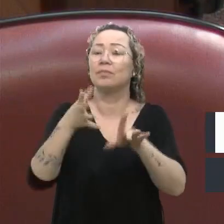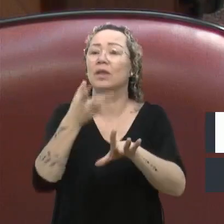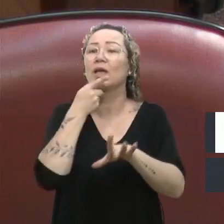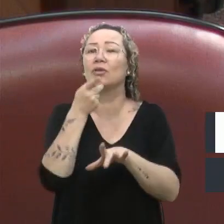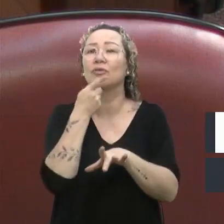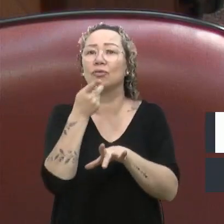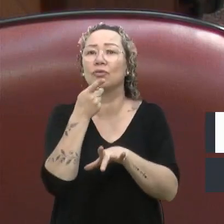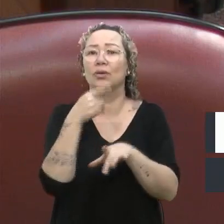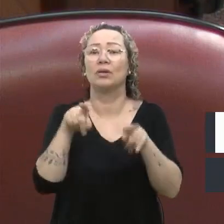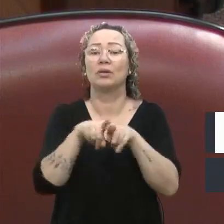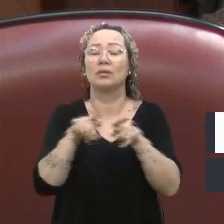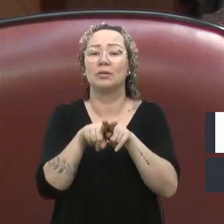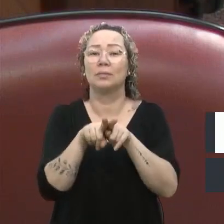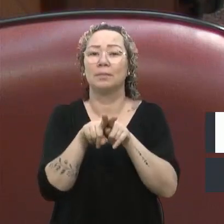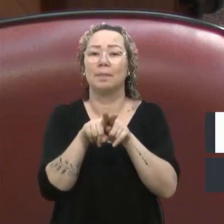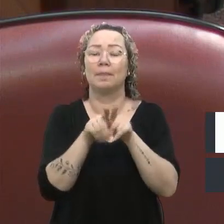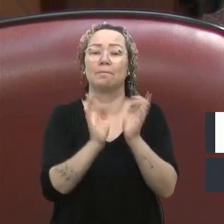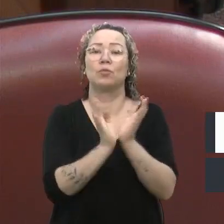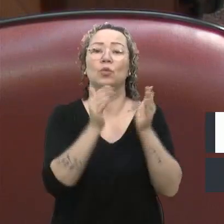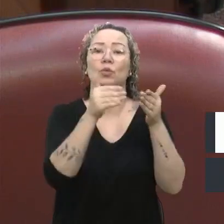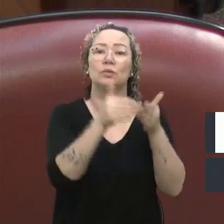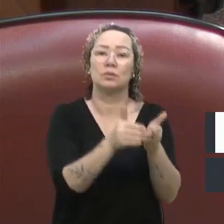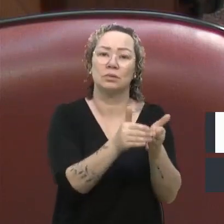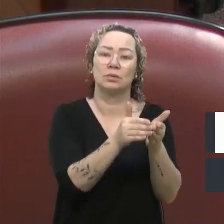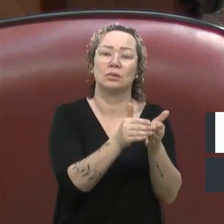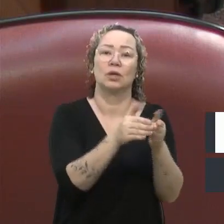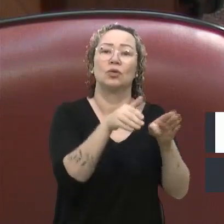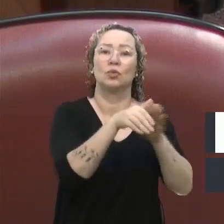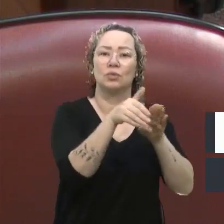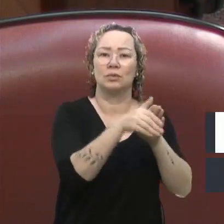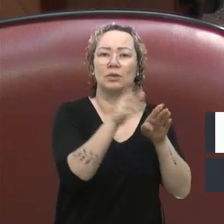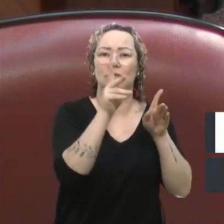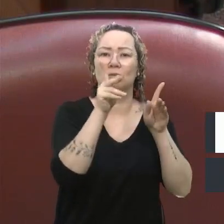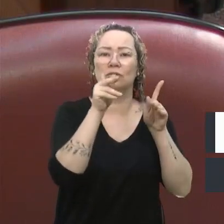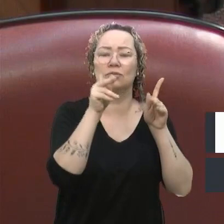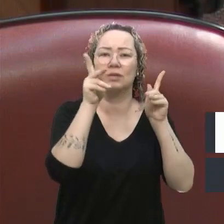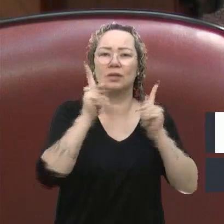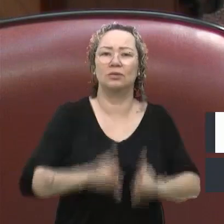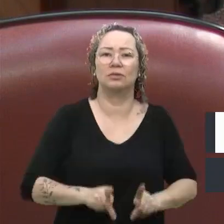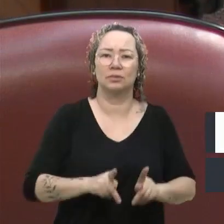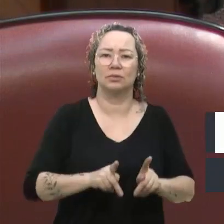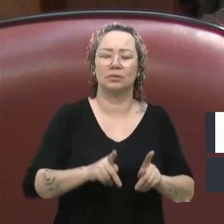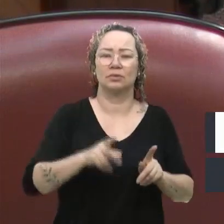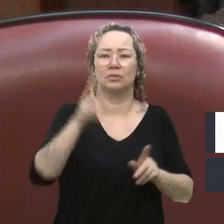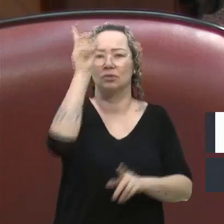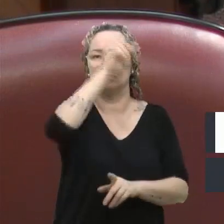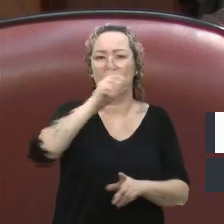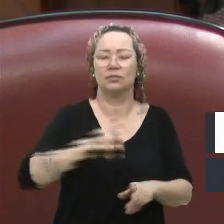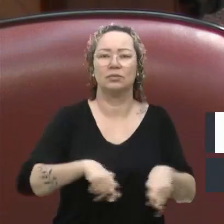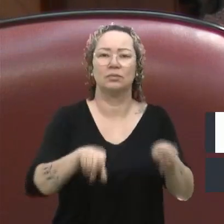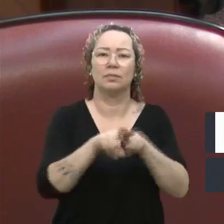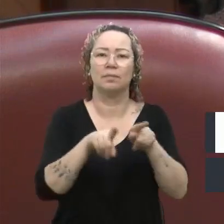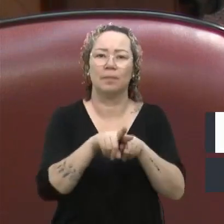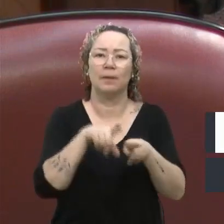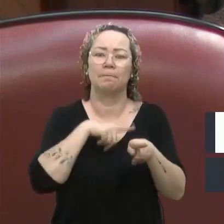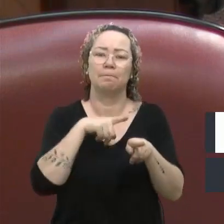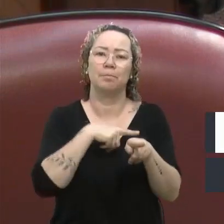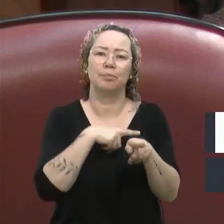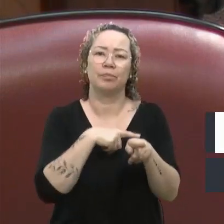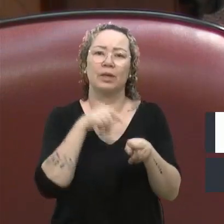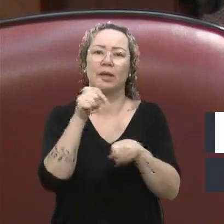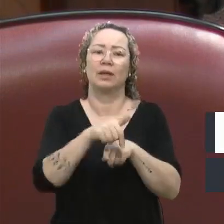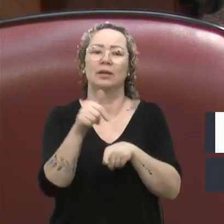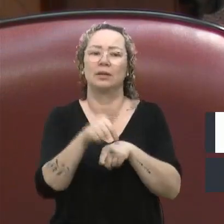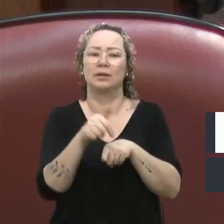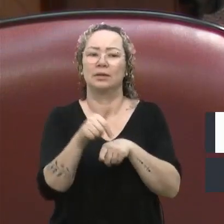do Conselho das Pessoas com Deficiência, o quanto também nos seus esforços, a qual estava lá em